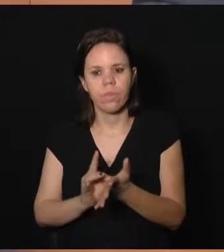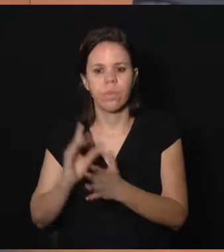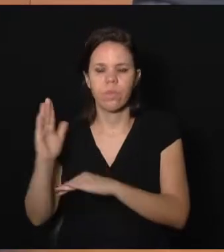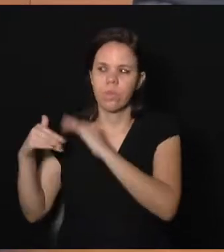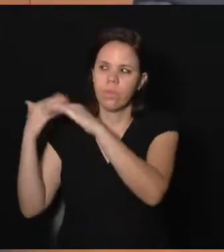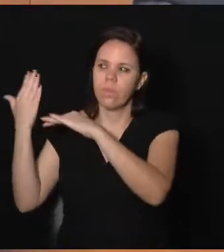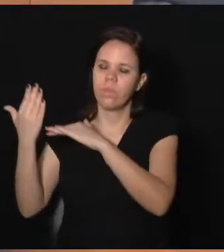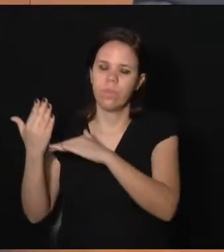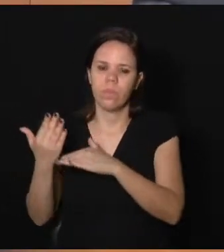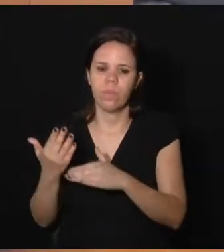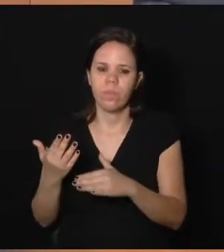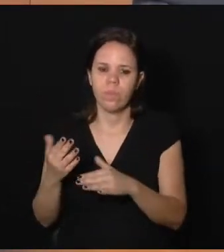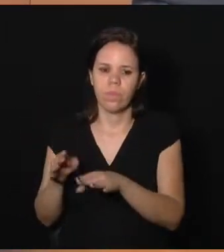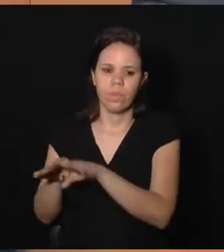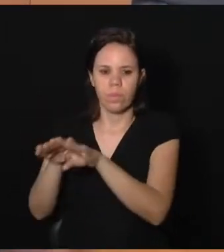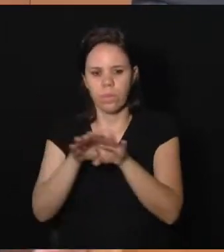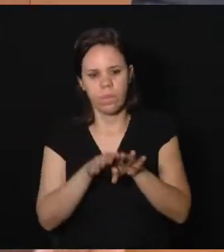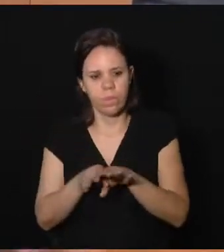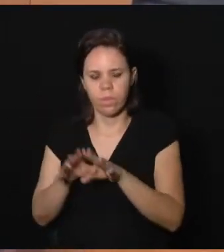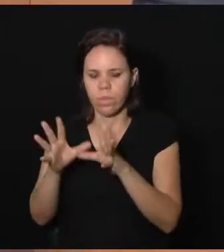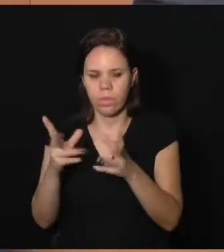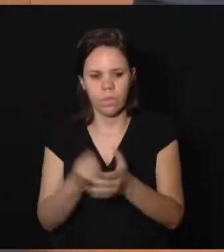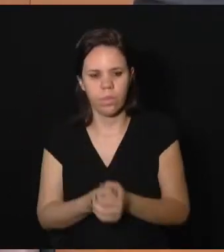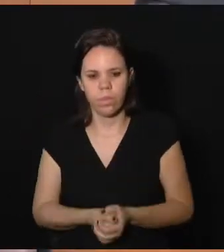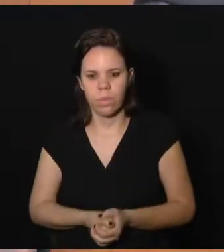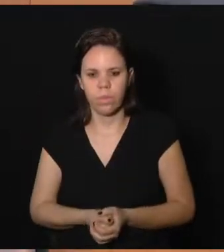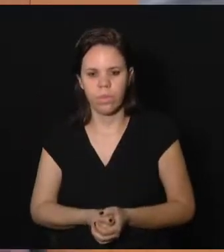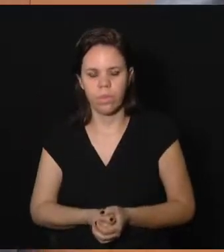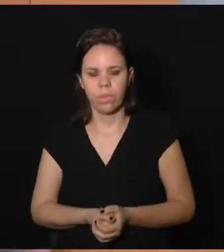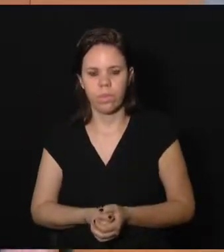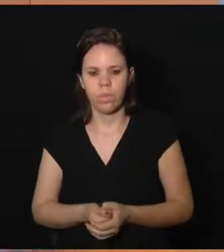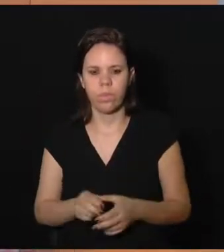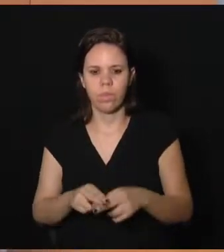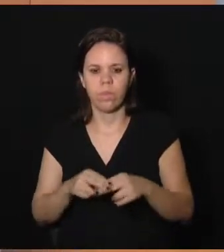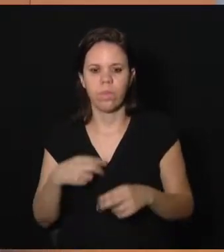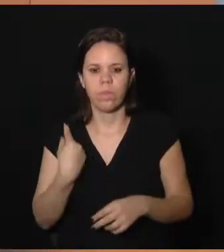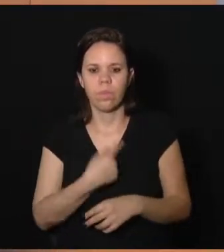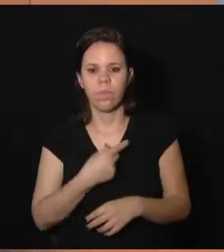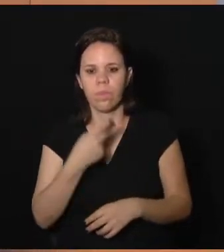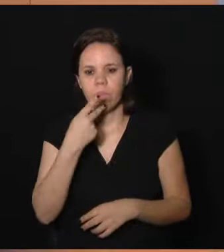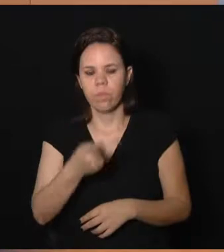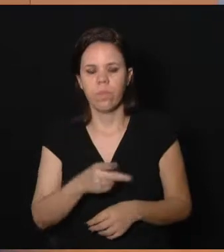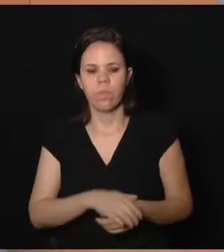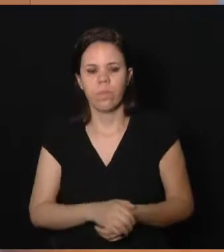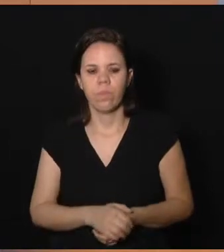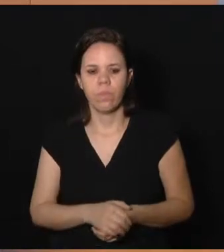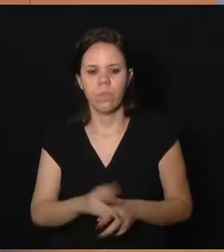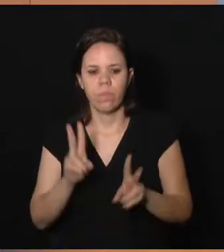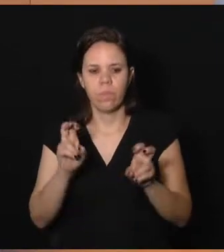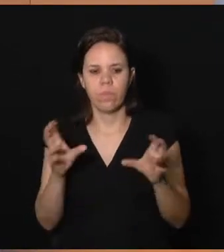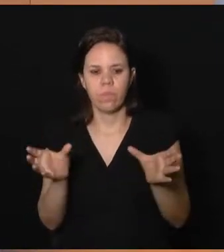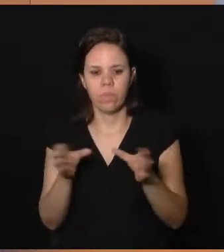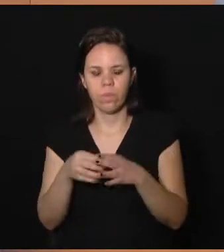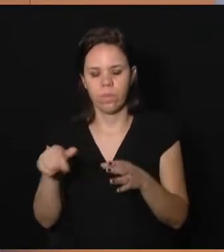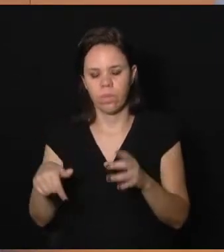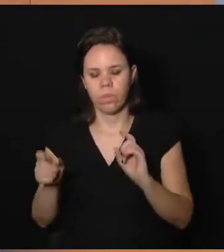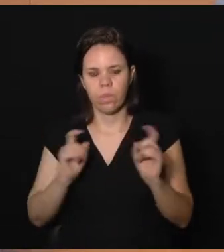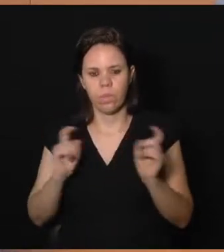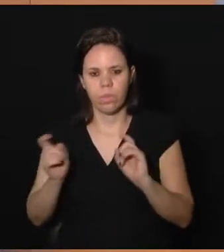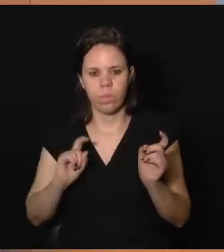desenvolvimento para o bem comum, né? Eu acho que é por isso que a gente fala da relevância de comissões como essa, né? Nós nos reunimos